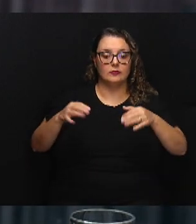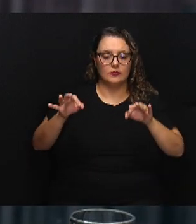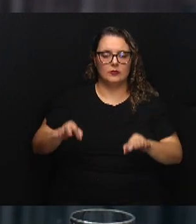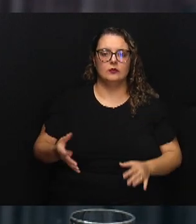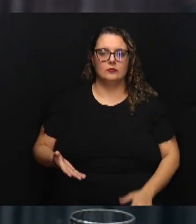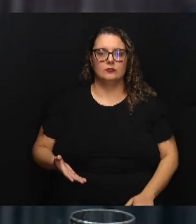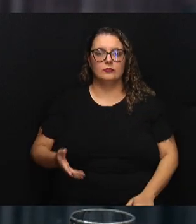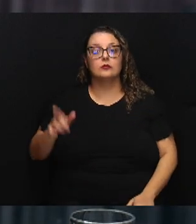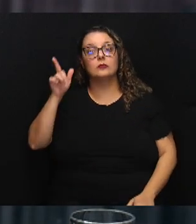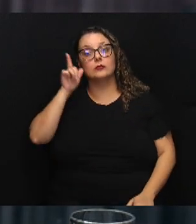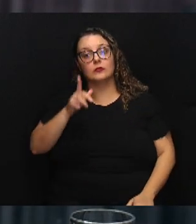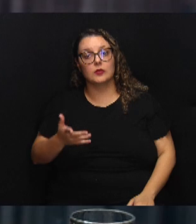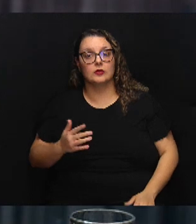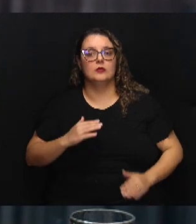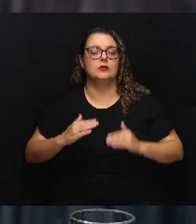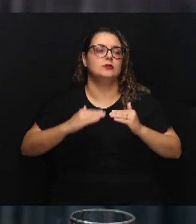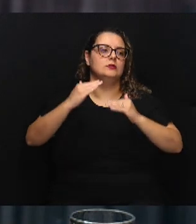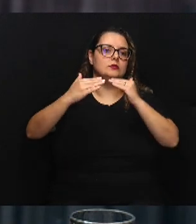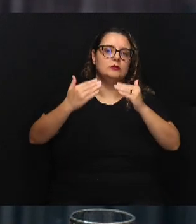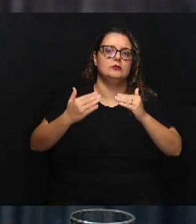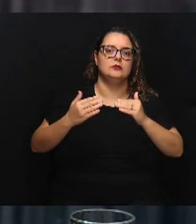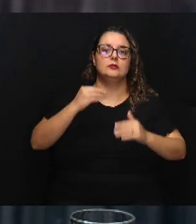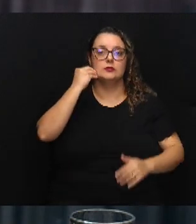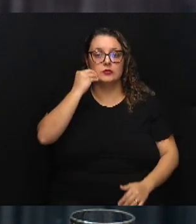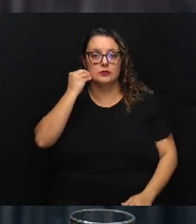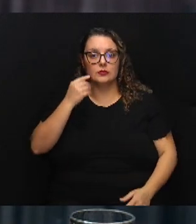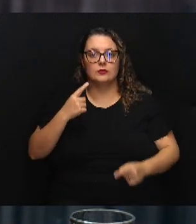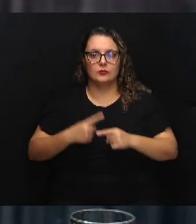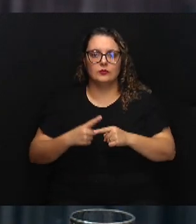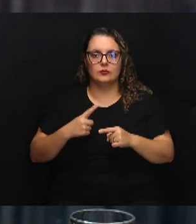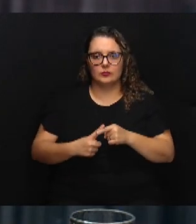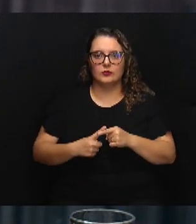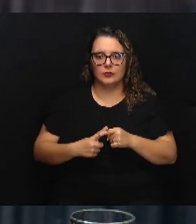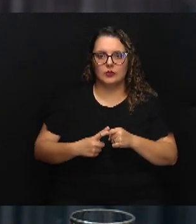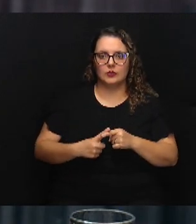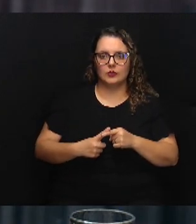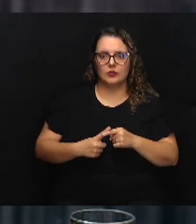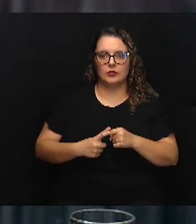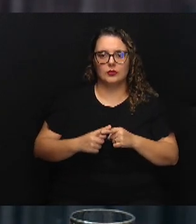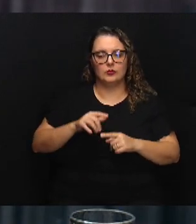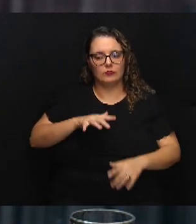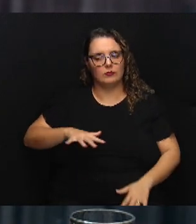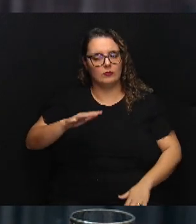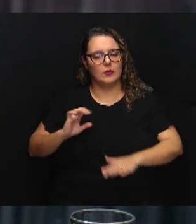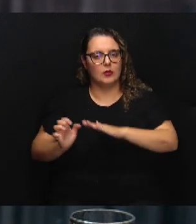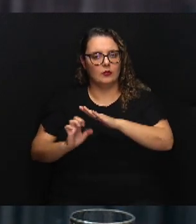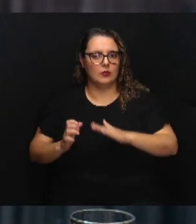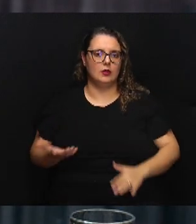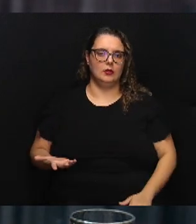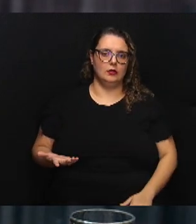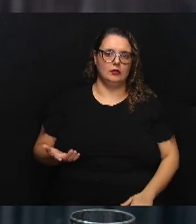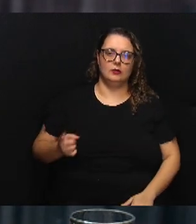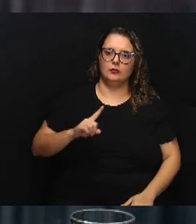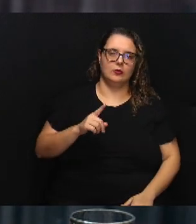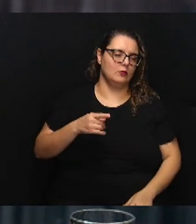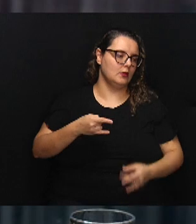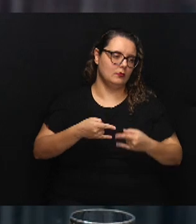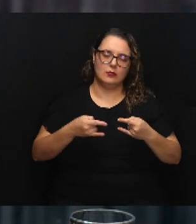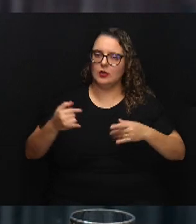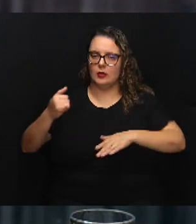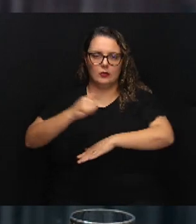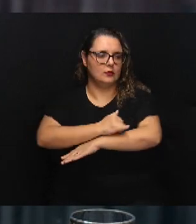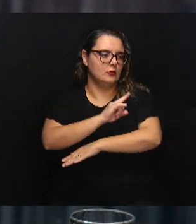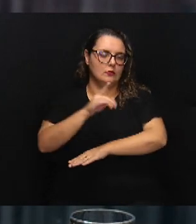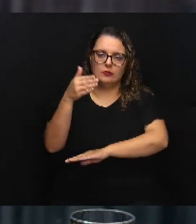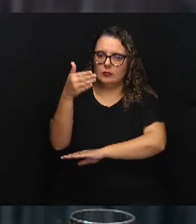para conseguir desenvolver a parte de experiências, porque hoje o core de um business de uma agência não é mais uma passagem aérea, não é mais um